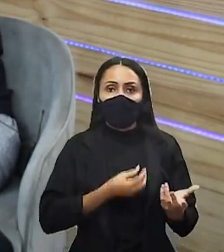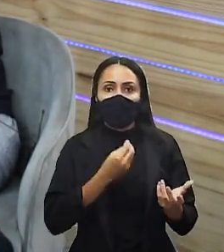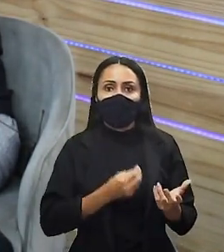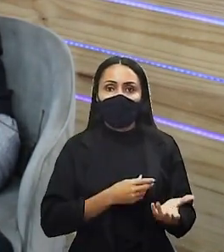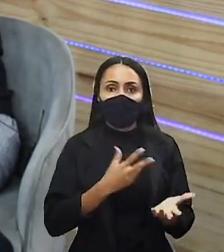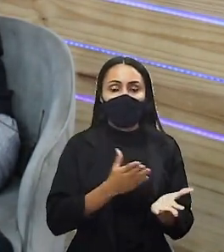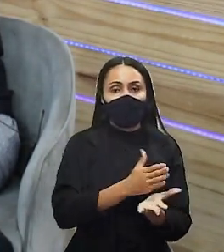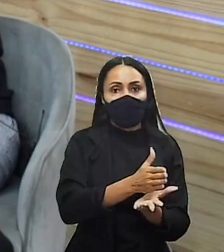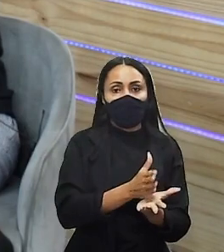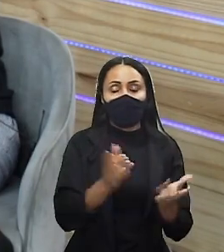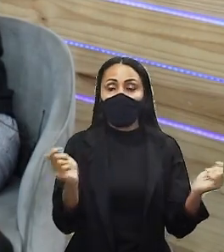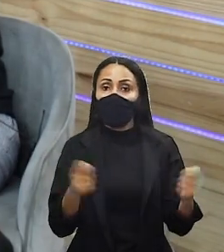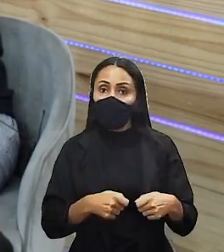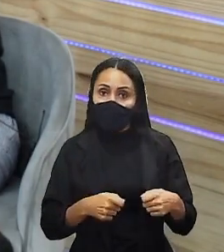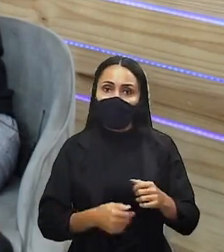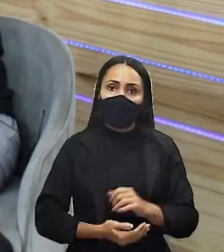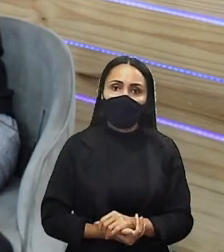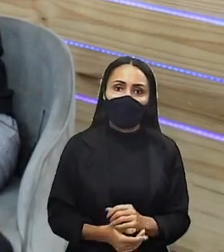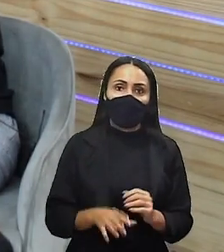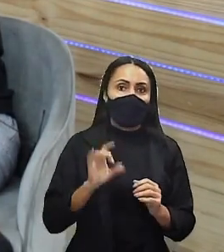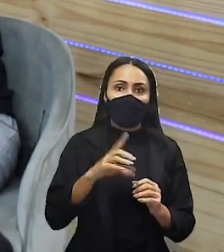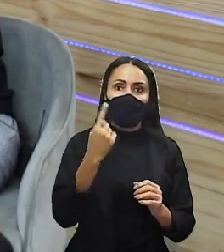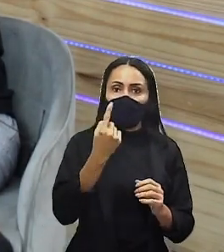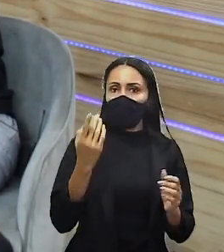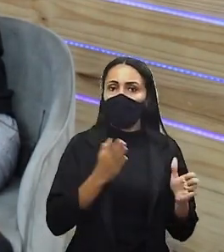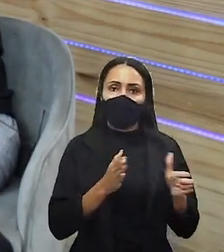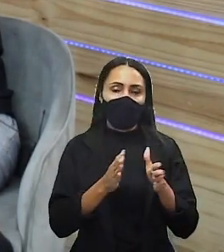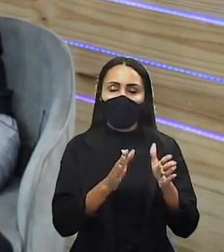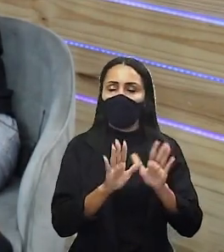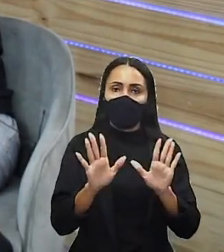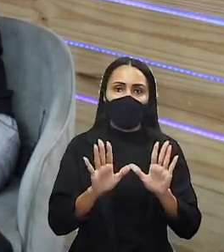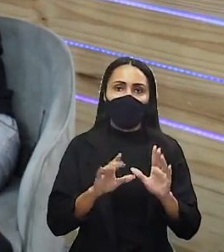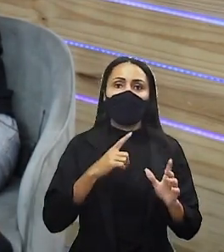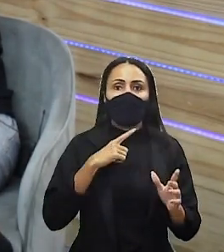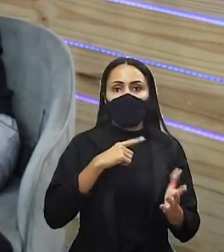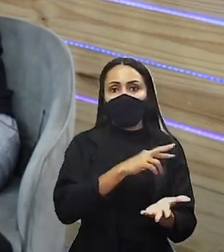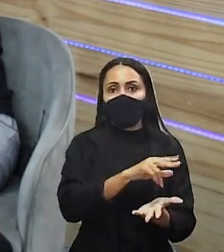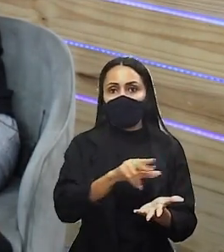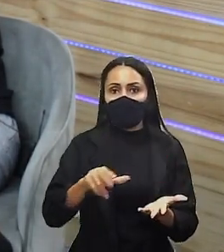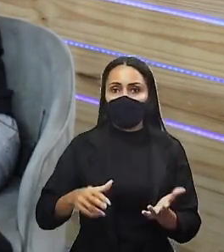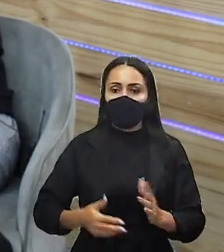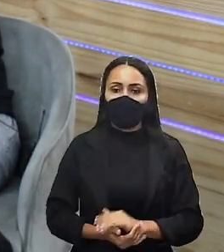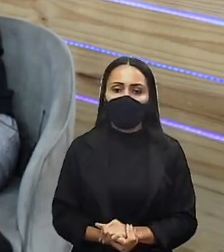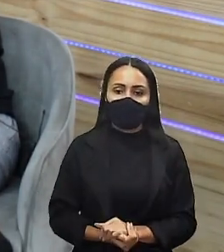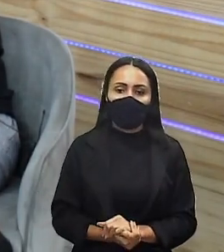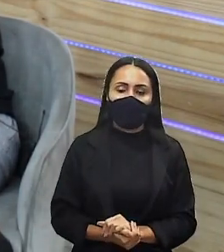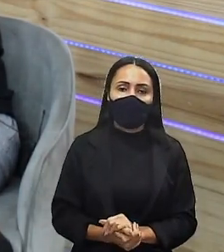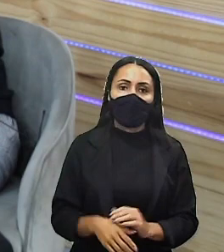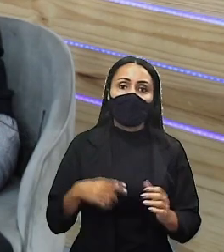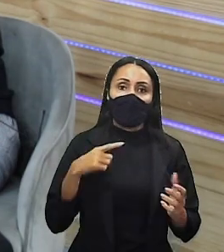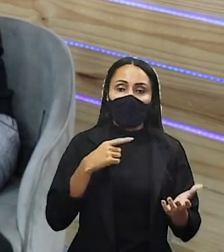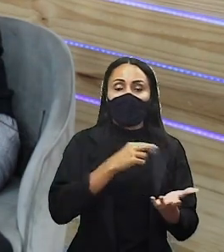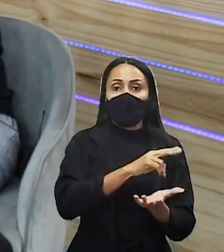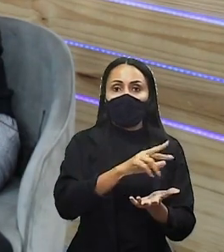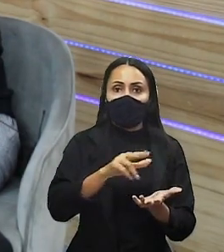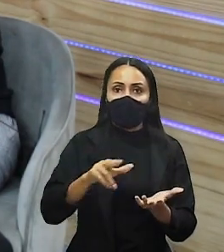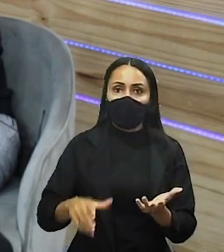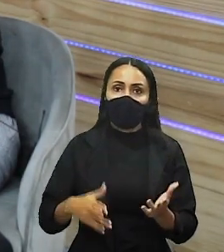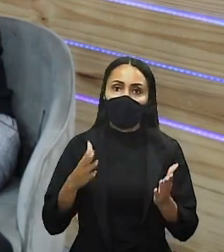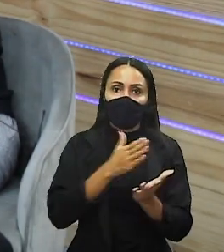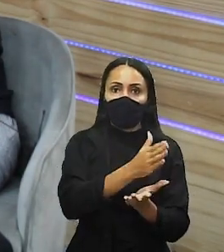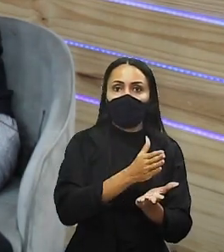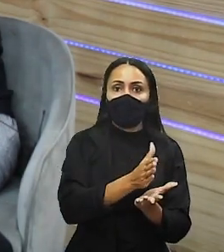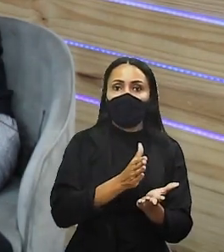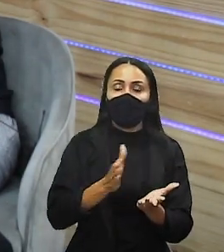caminhos possíveis. Não existe só um caminho, né? De a gente chegar, existem vários caminhos. Então, nesses vários caminhos, a gente vai